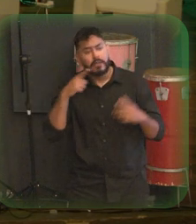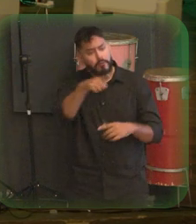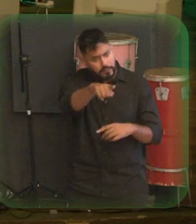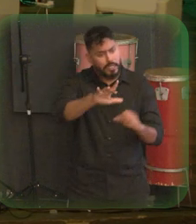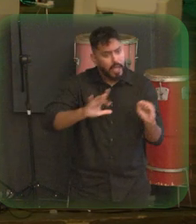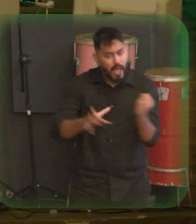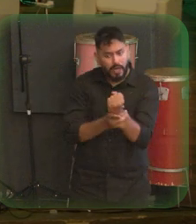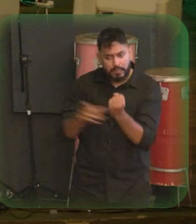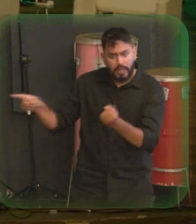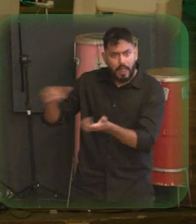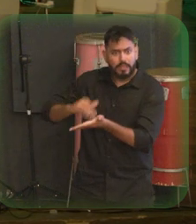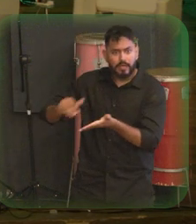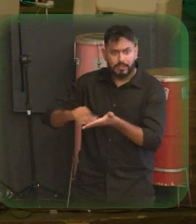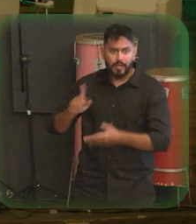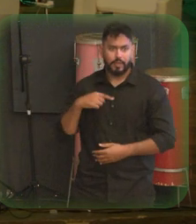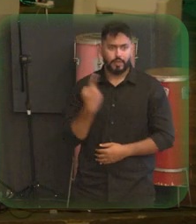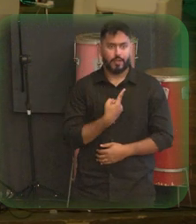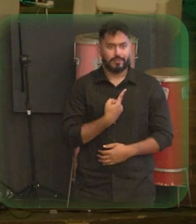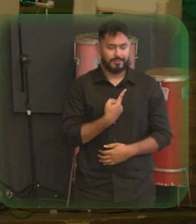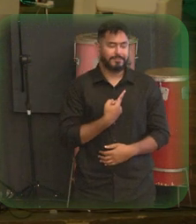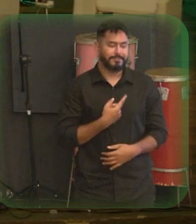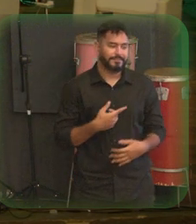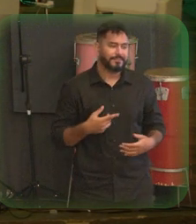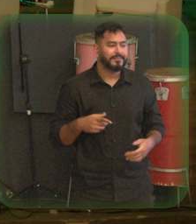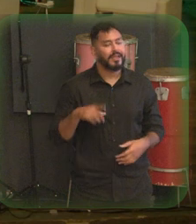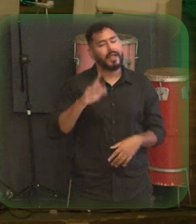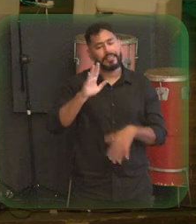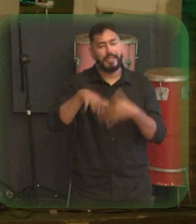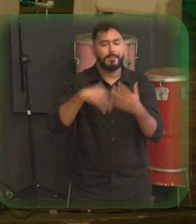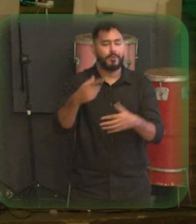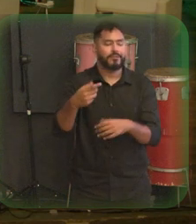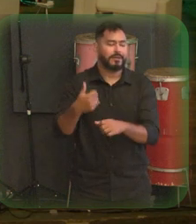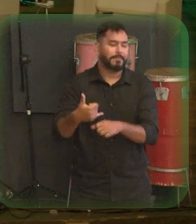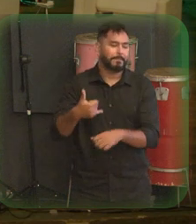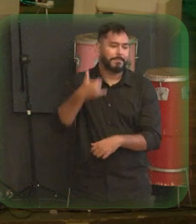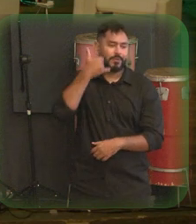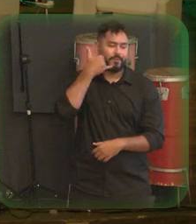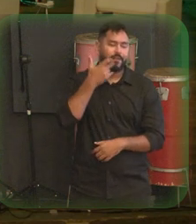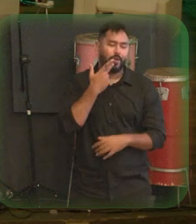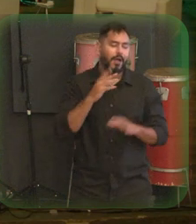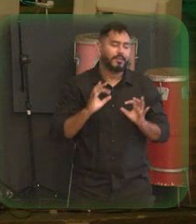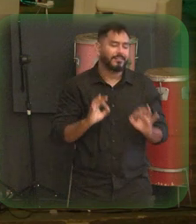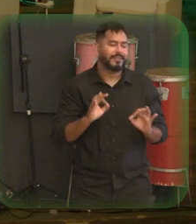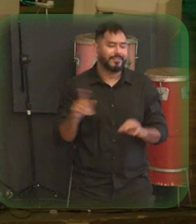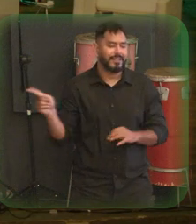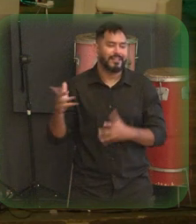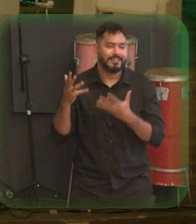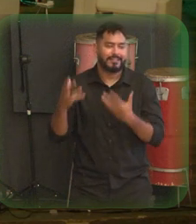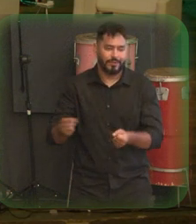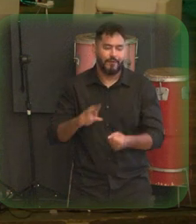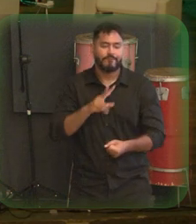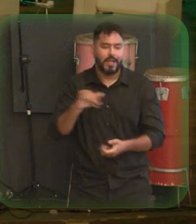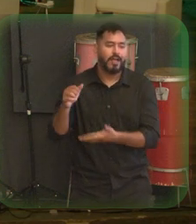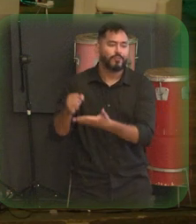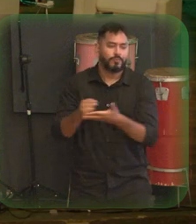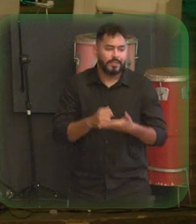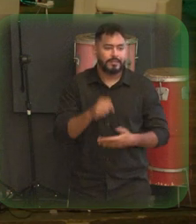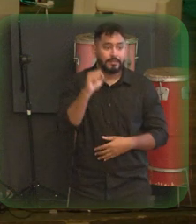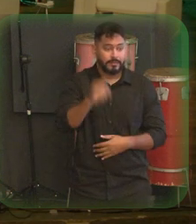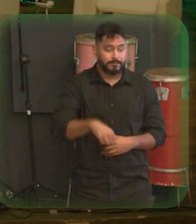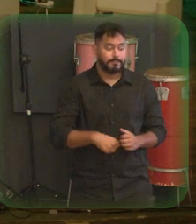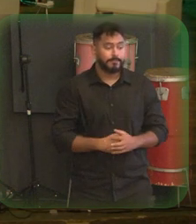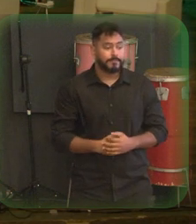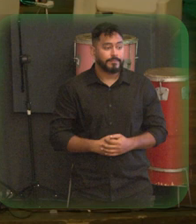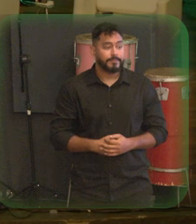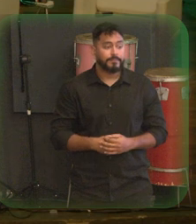secretária. Pouco tempo depois, ele me ligou junto com ela e disse, está tudo certo, ela vai nos ajudar. E ela,